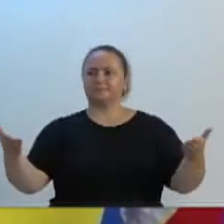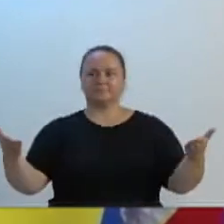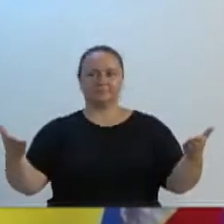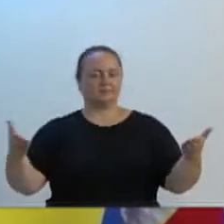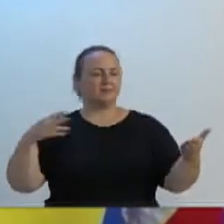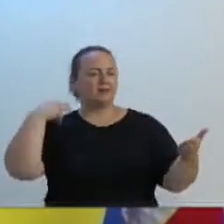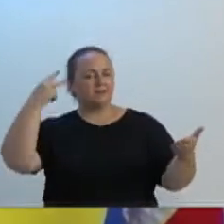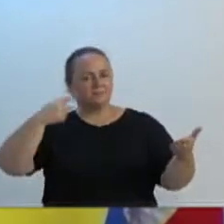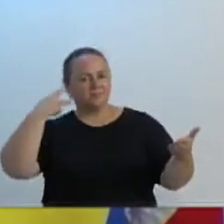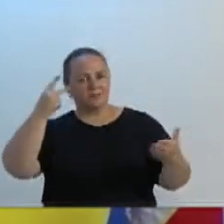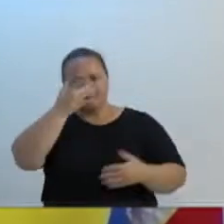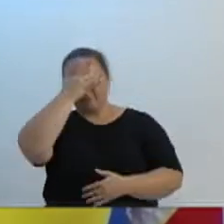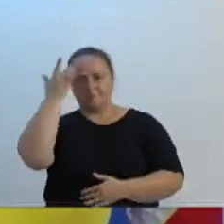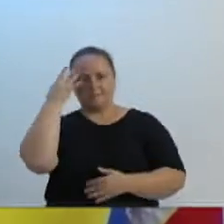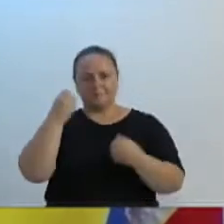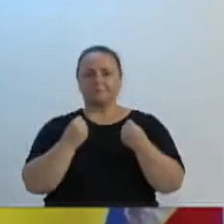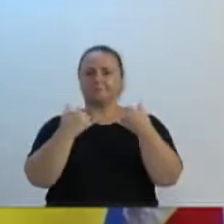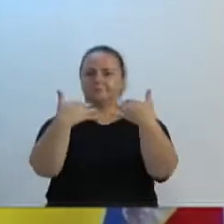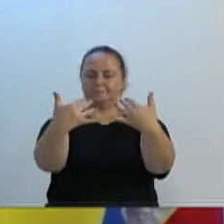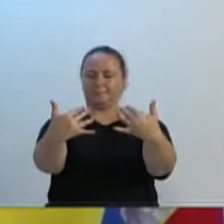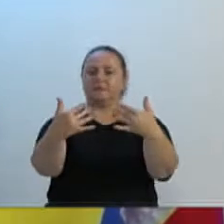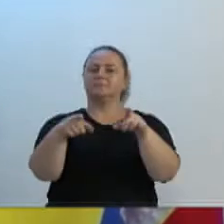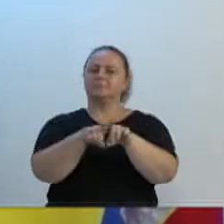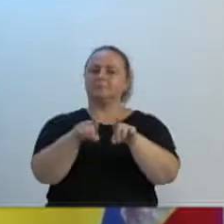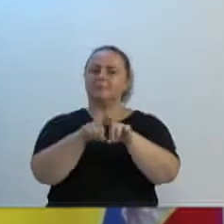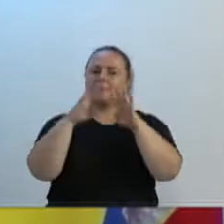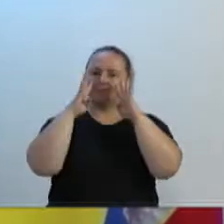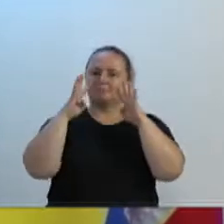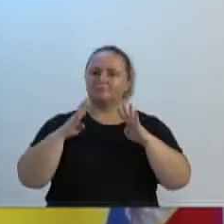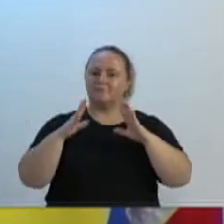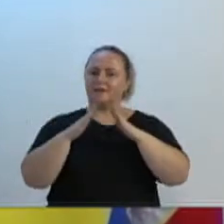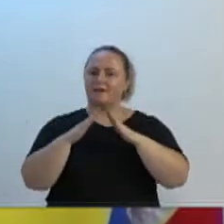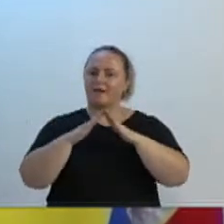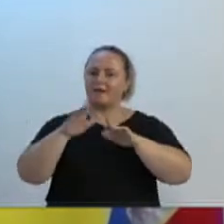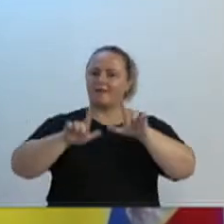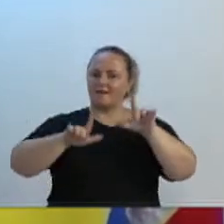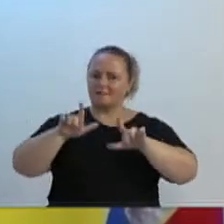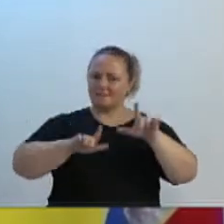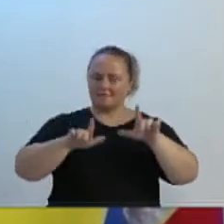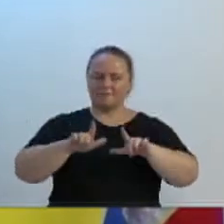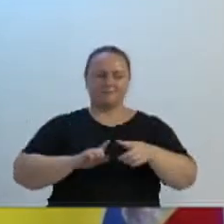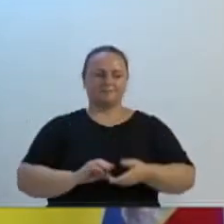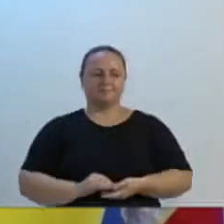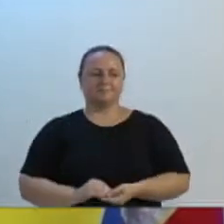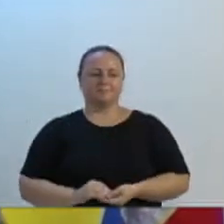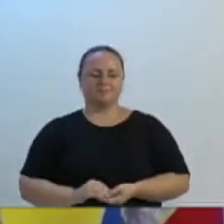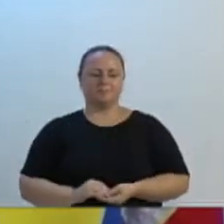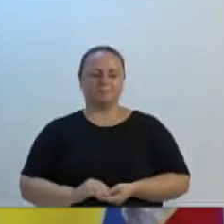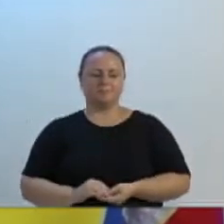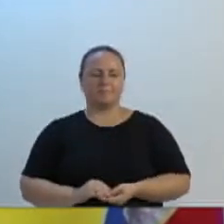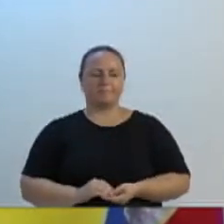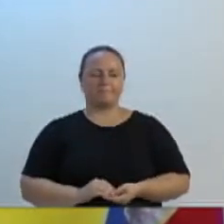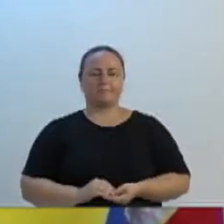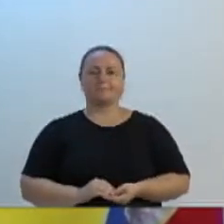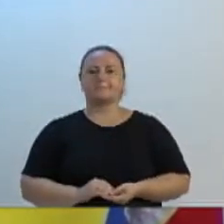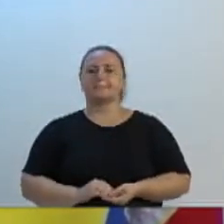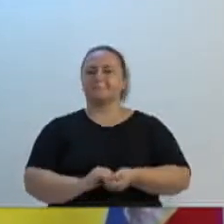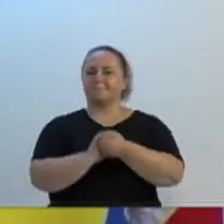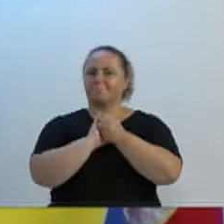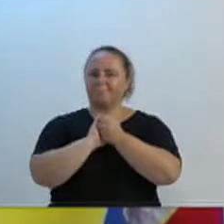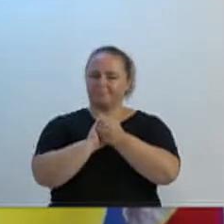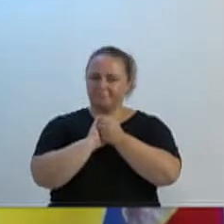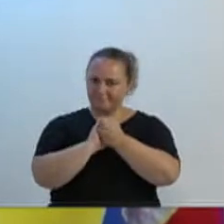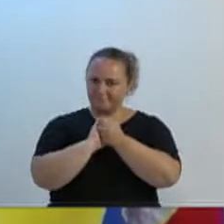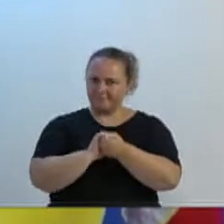votarem ao público nas esse aqui em suas residências a carne somente parabenizar